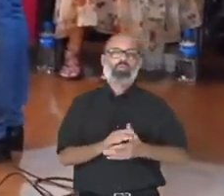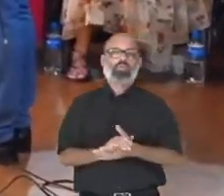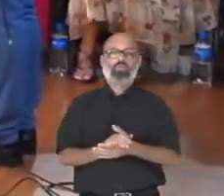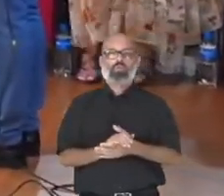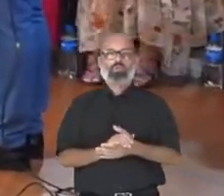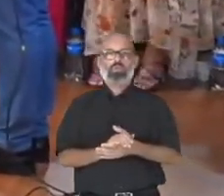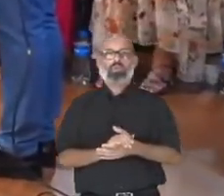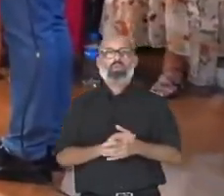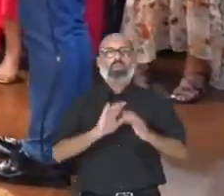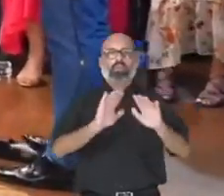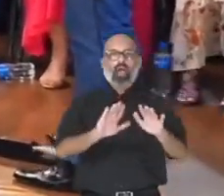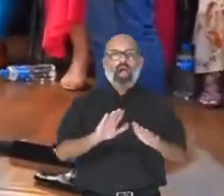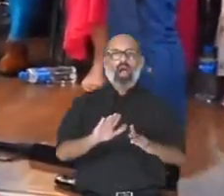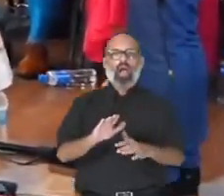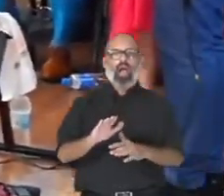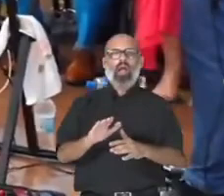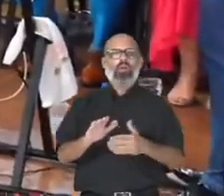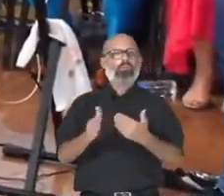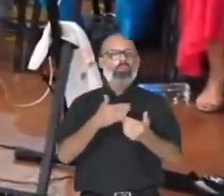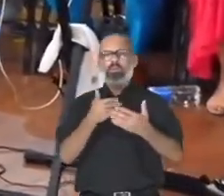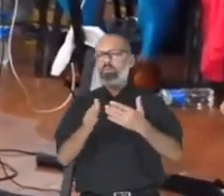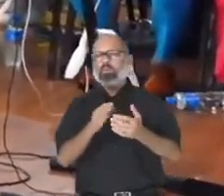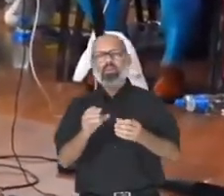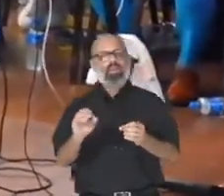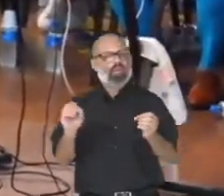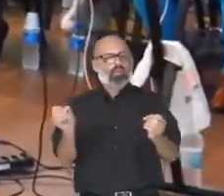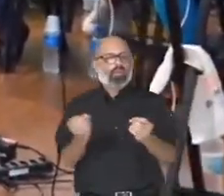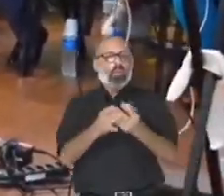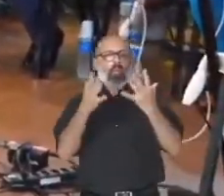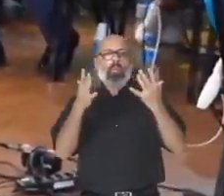Eles já não se importavam mais com milagres.